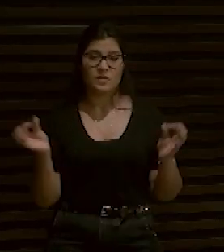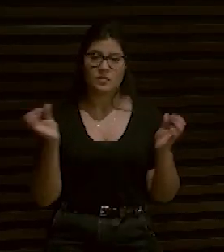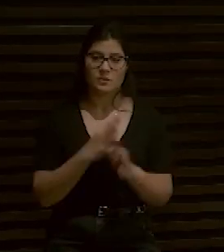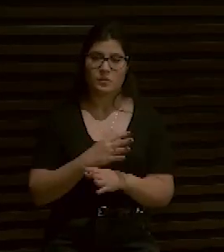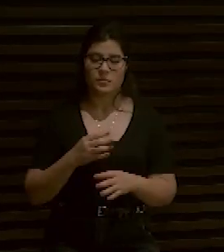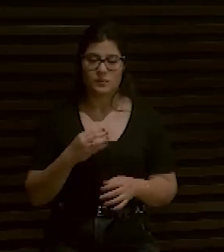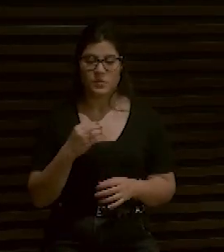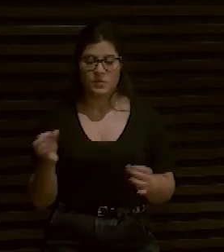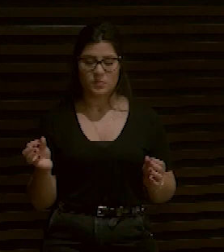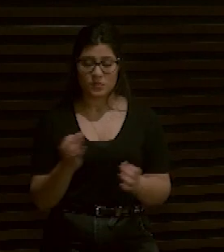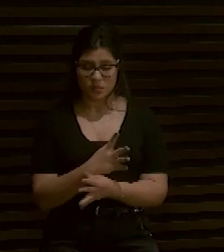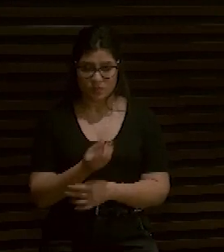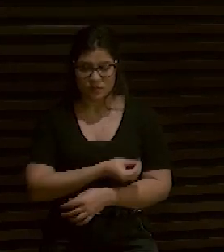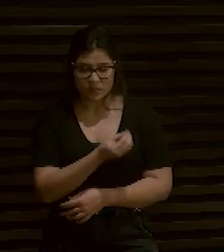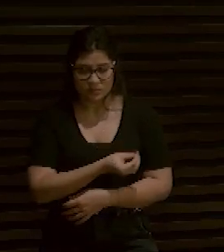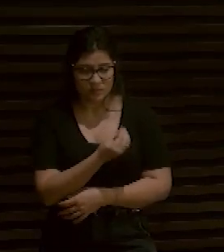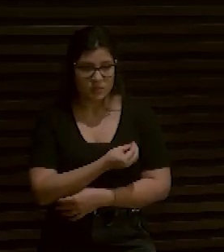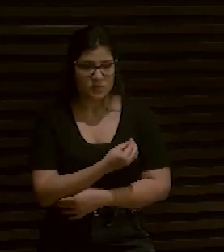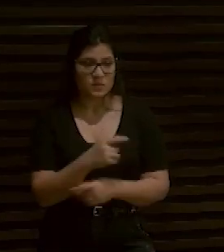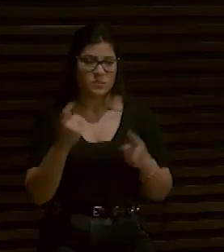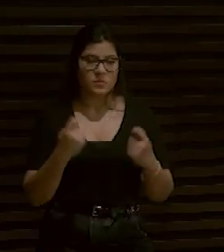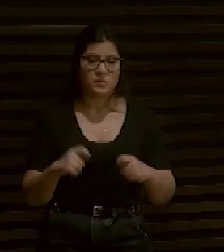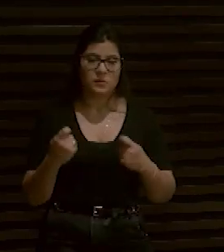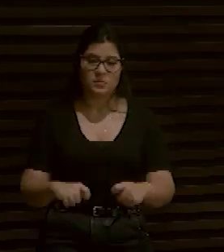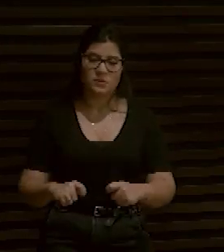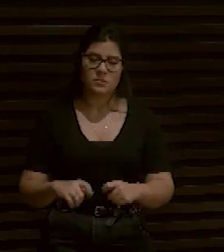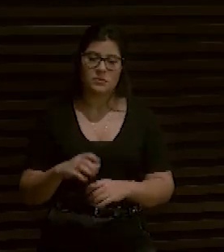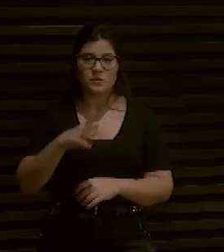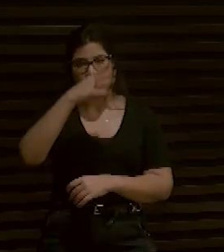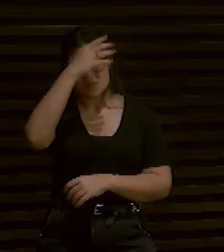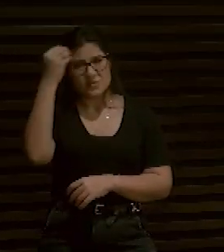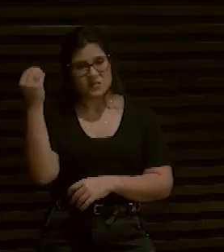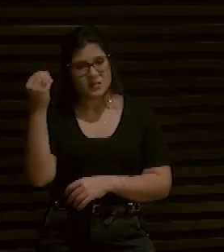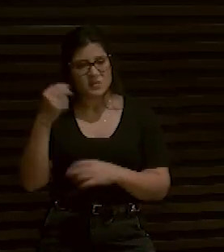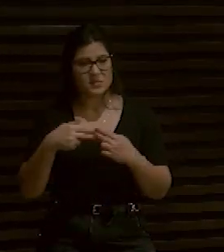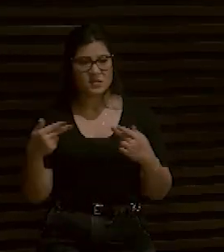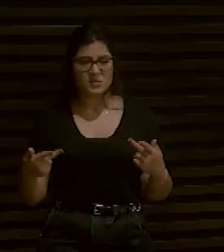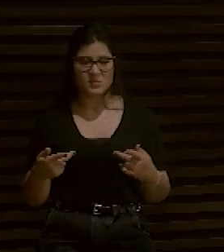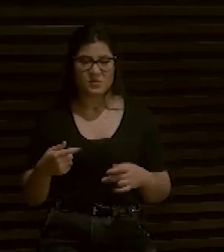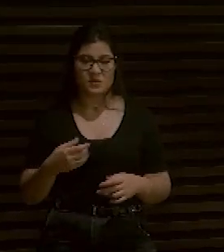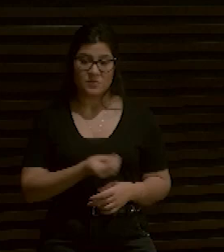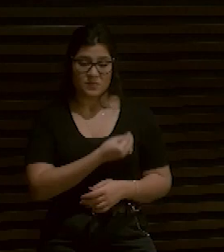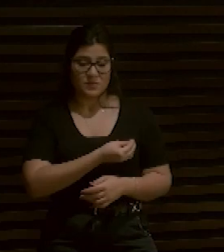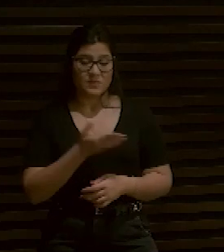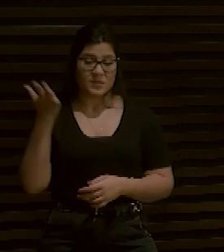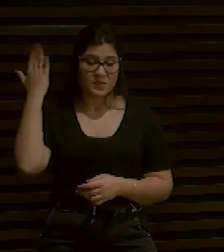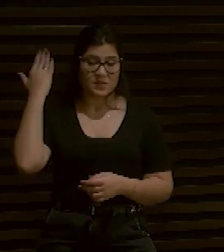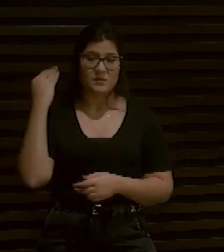realidade. Nós precisamos necessariamente esquecer das coisas que um dia eu vivi antes de conhecer